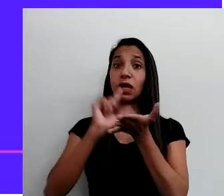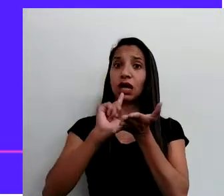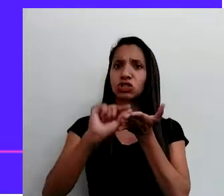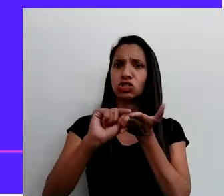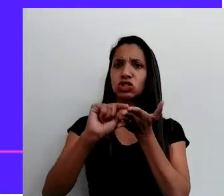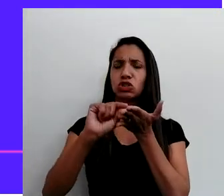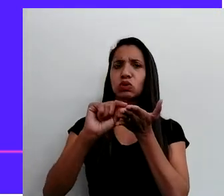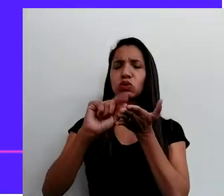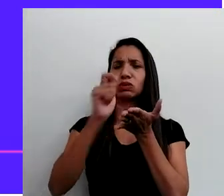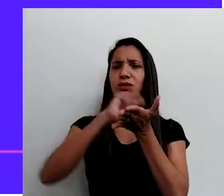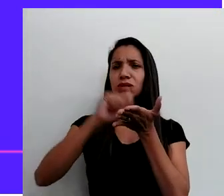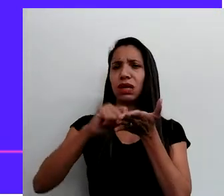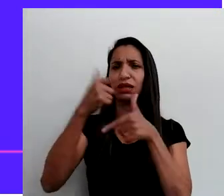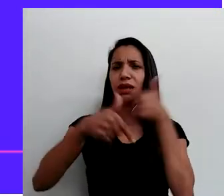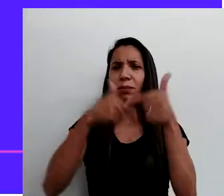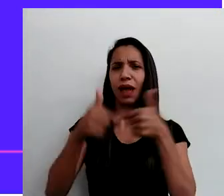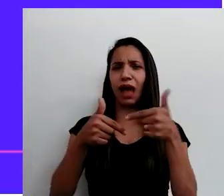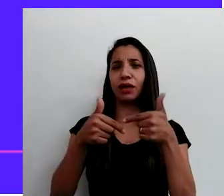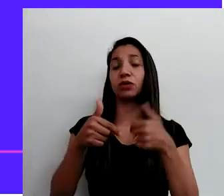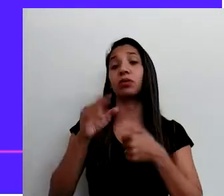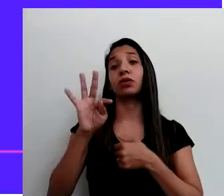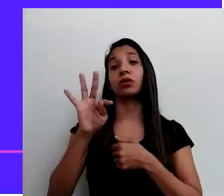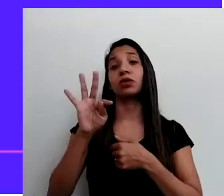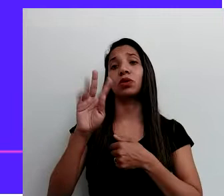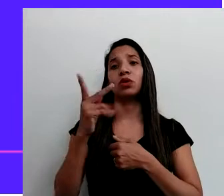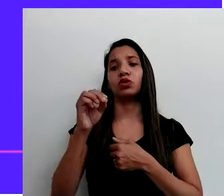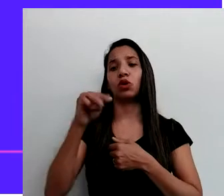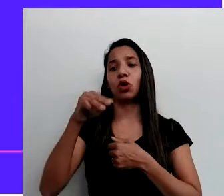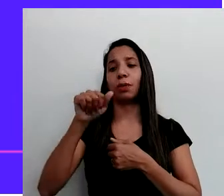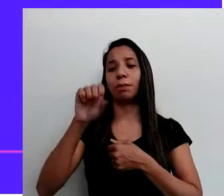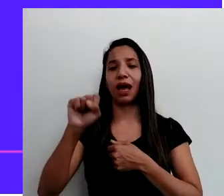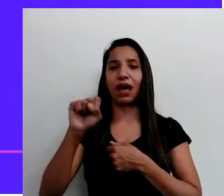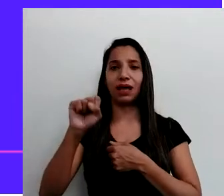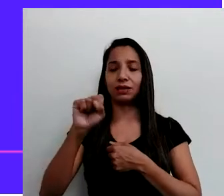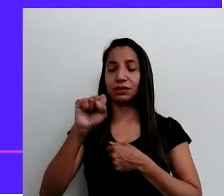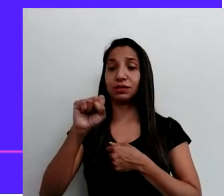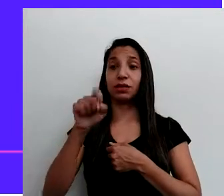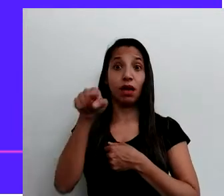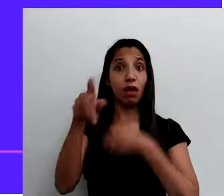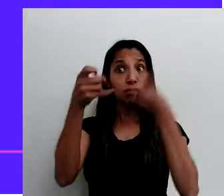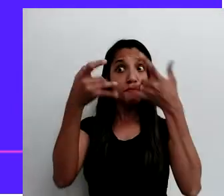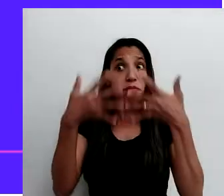economista Thomas Piketty, né? Falando da, olha, a desigualdade na verdade aumentou